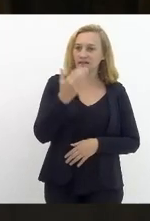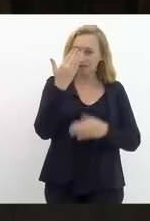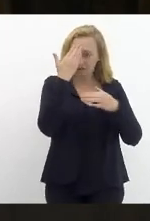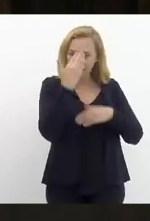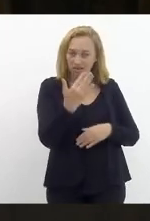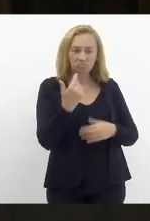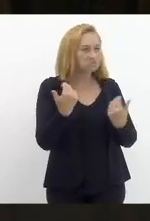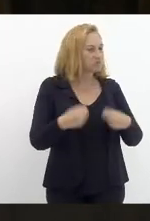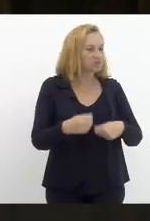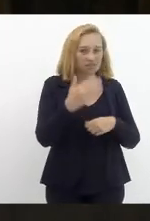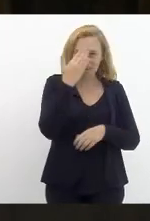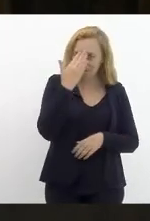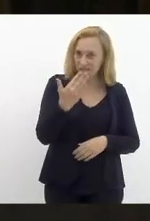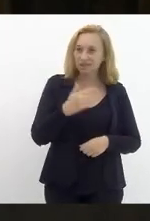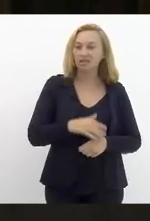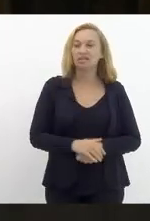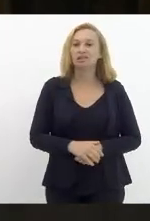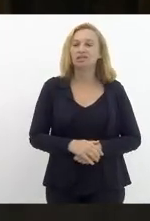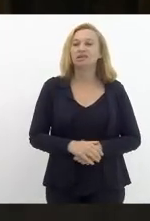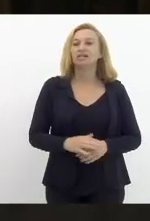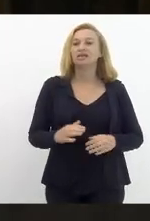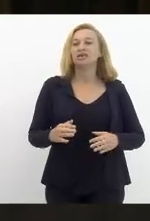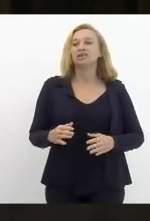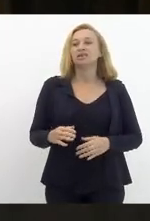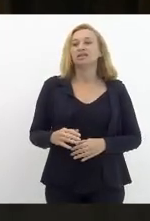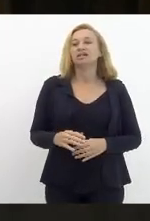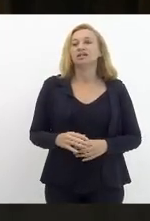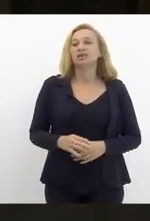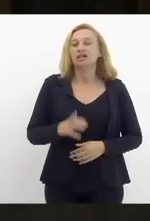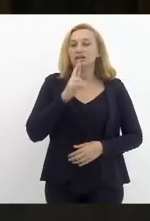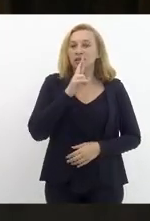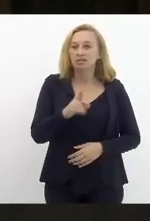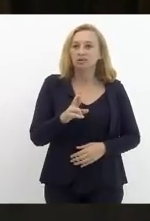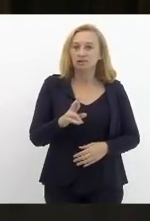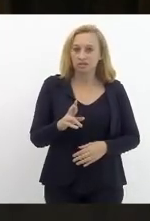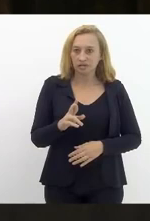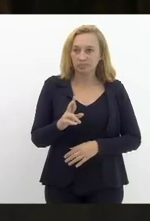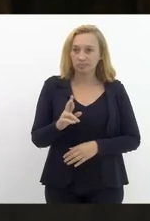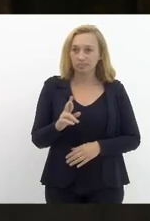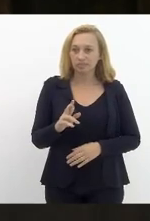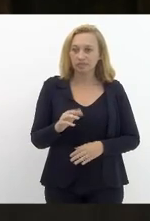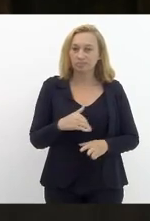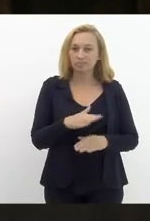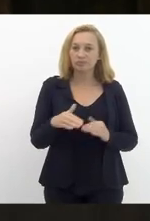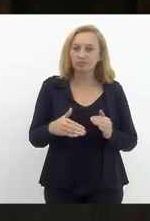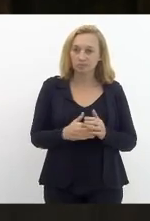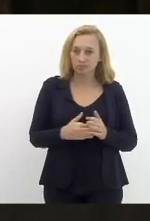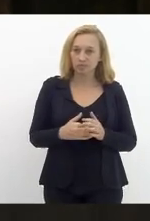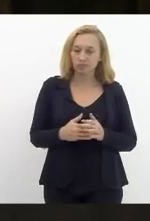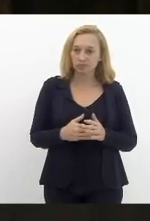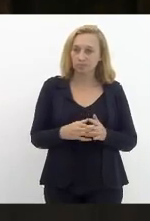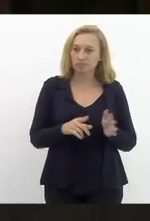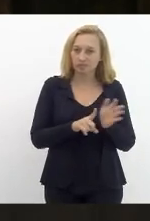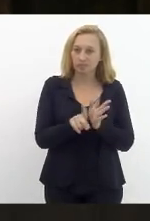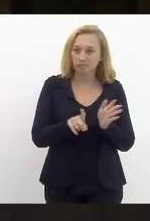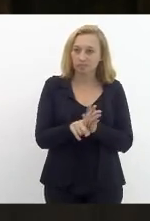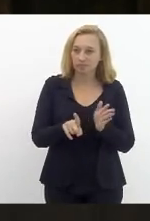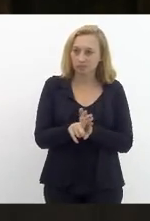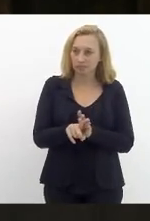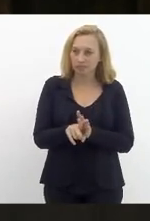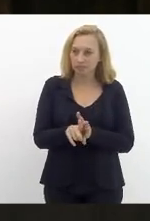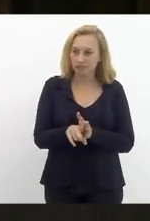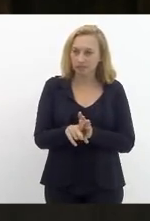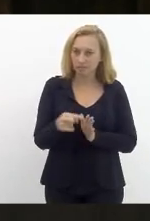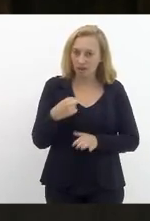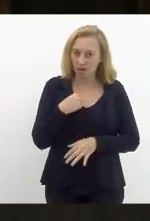compromisso aqui como presidente da CCJ é responder a essas intervenções, todas elas, e eu não me furtei de